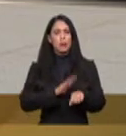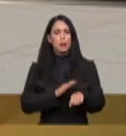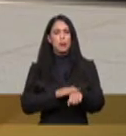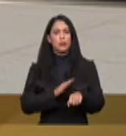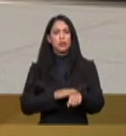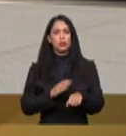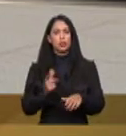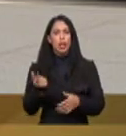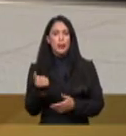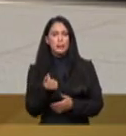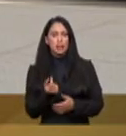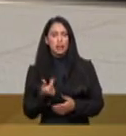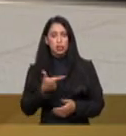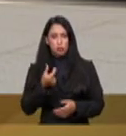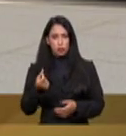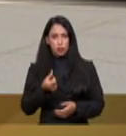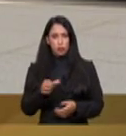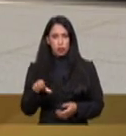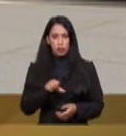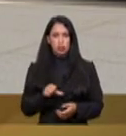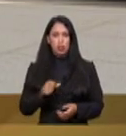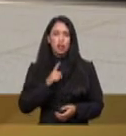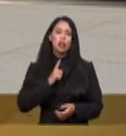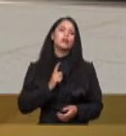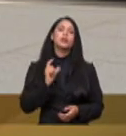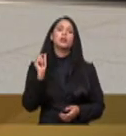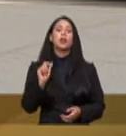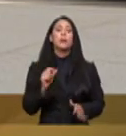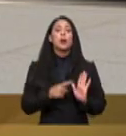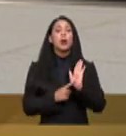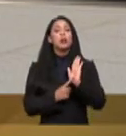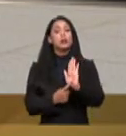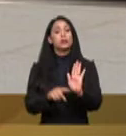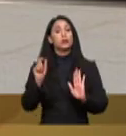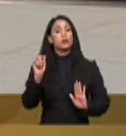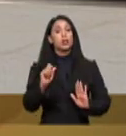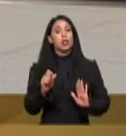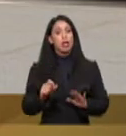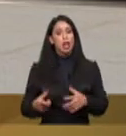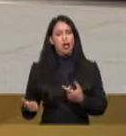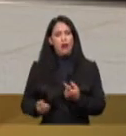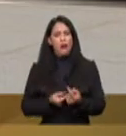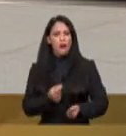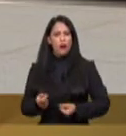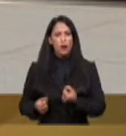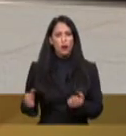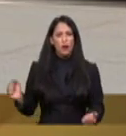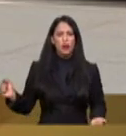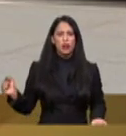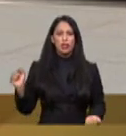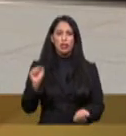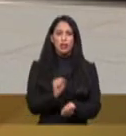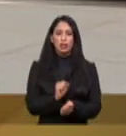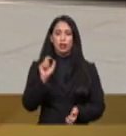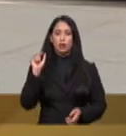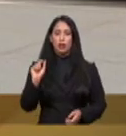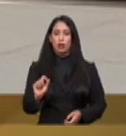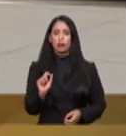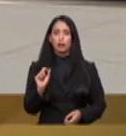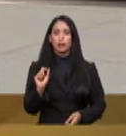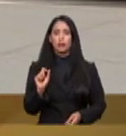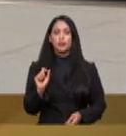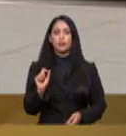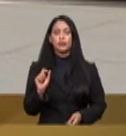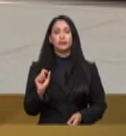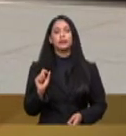de Vigilância, de 2019, Zuboff relaciona esse fenômeno a uma lógica econômica parasitária, subordinada à